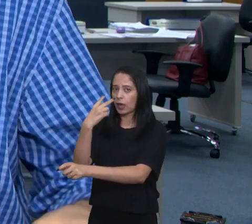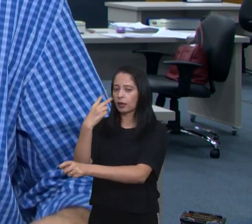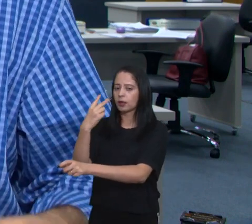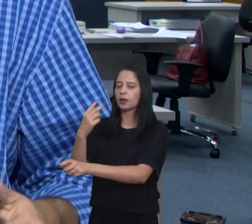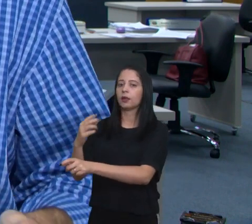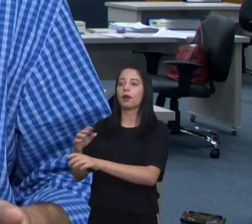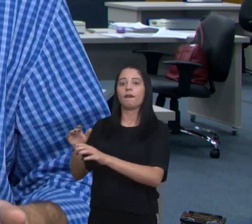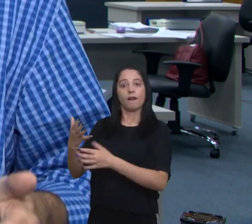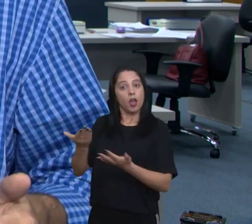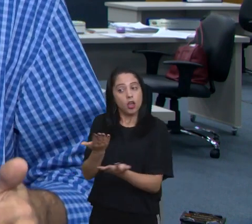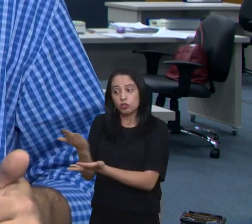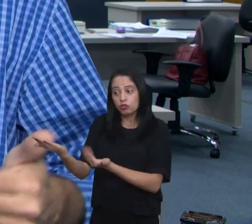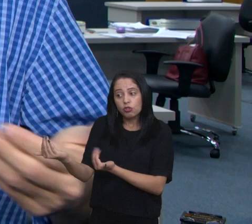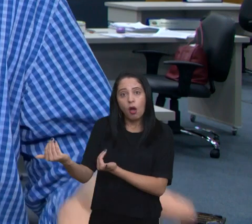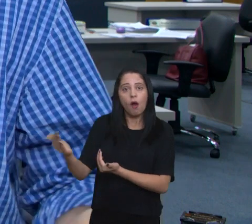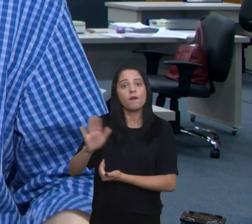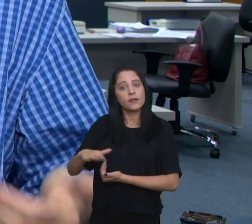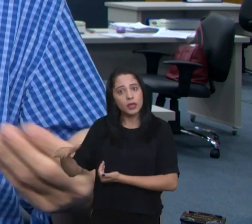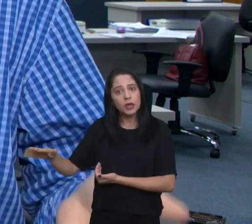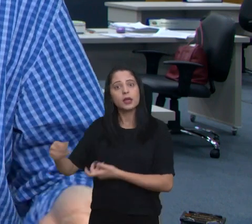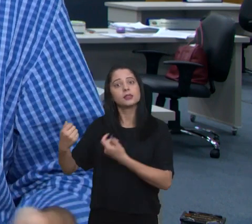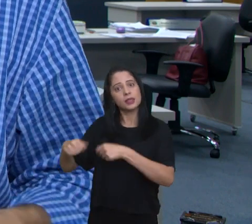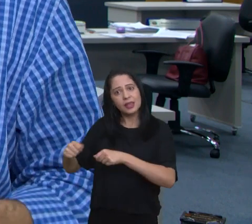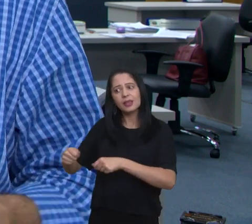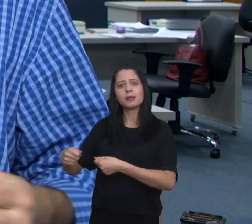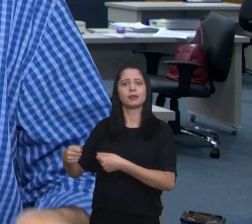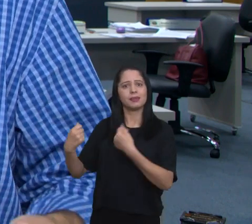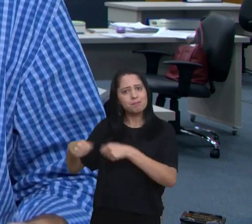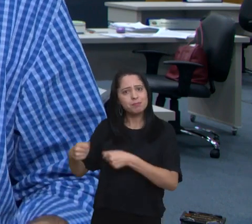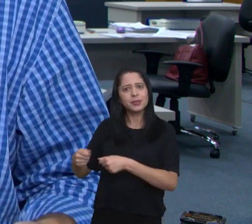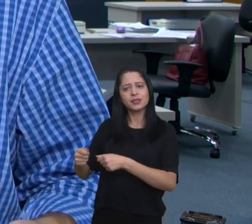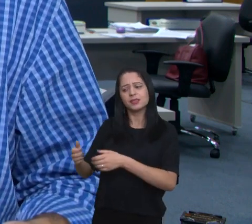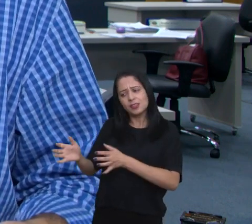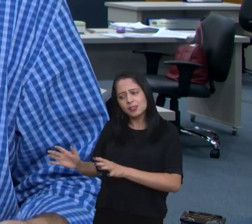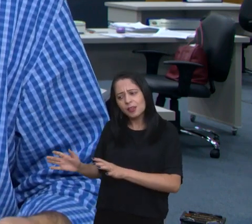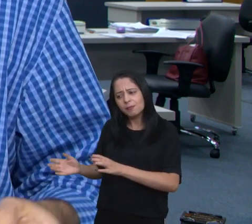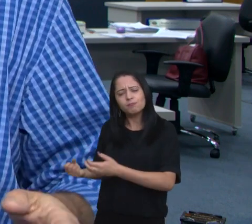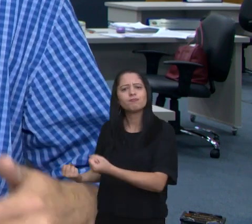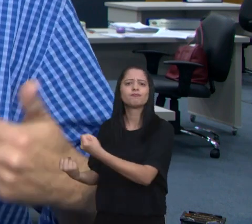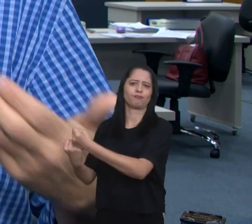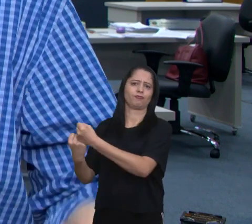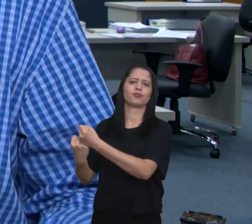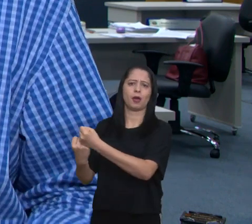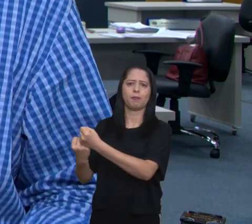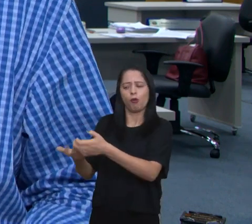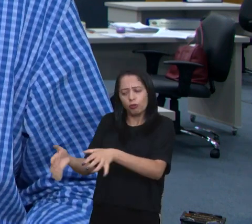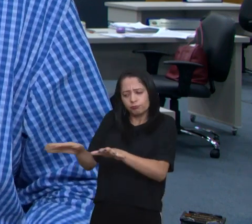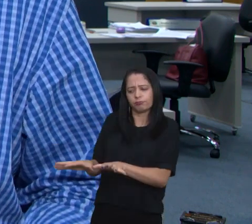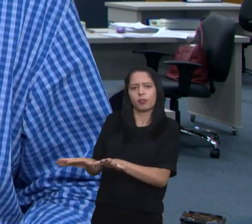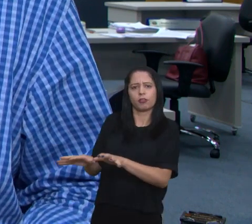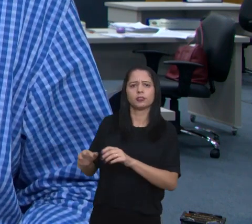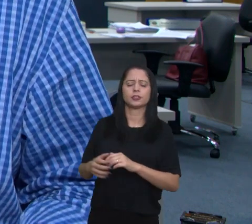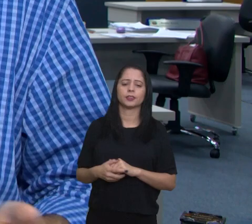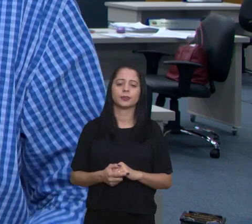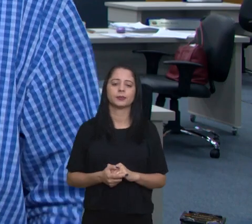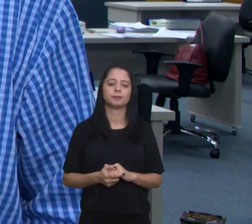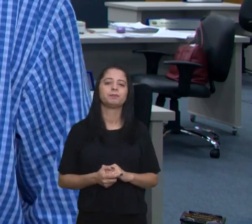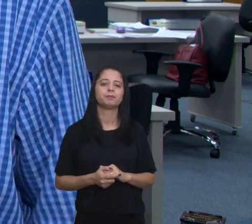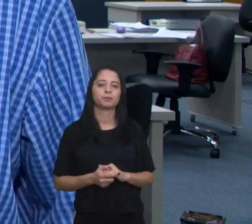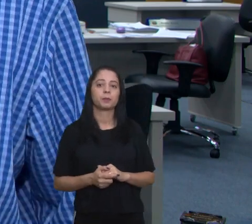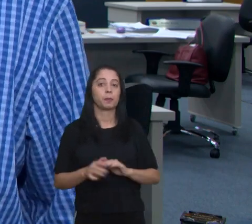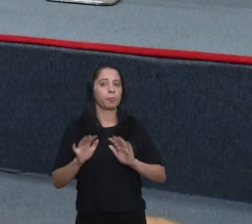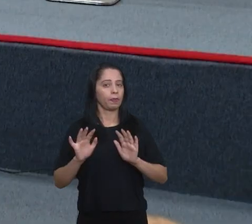você também vai encontrar jovens, crianças que precisam dessa orientação desde cedo, até para encontrar a inclusão dentro